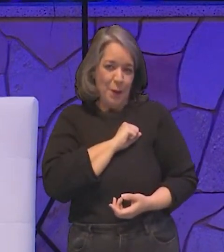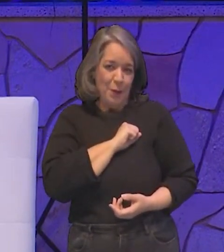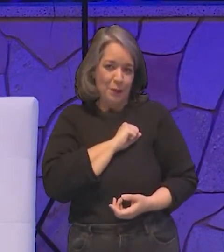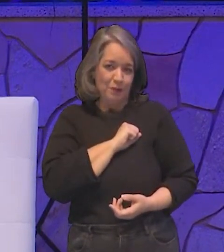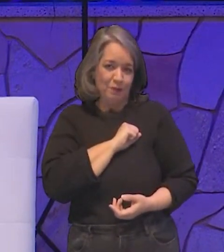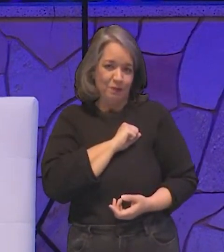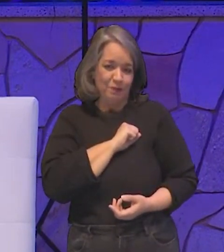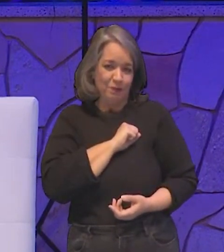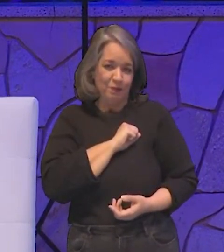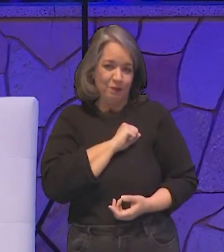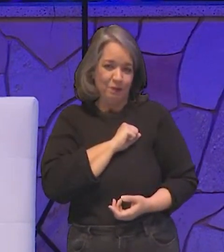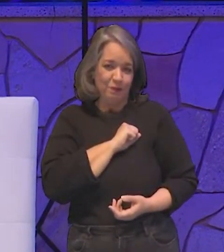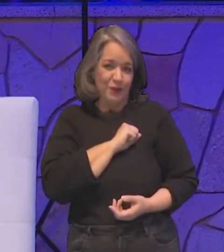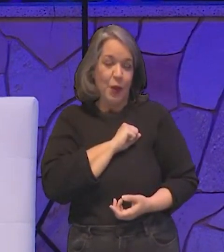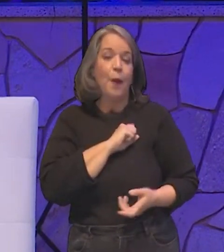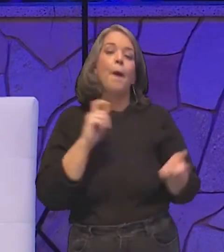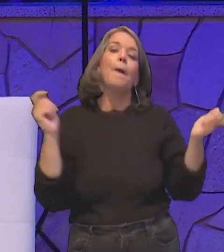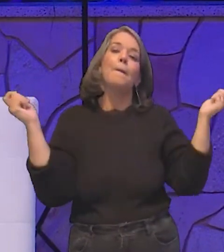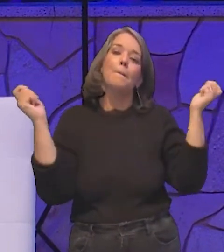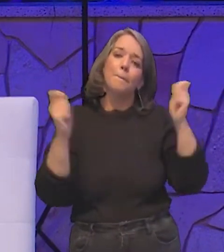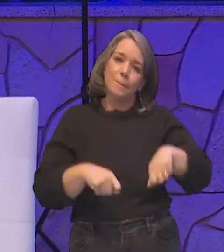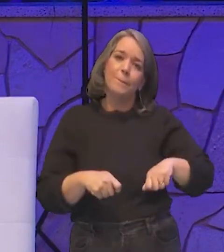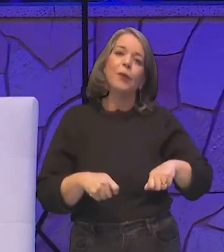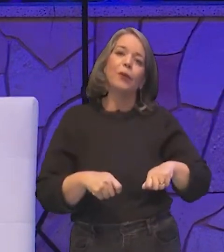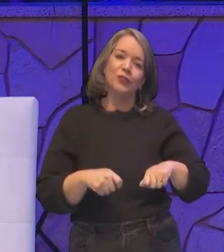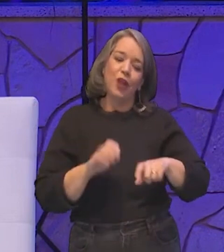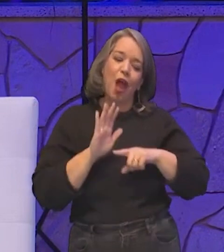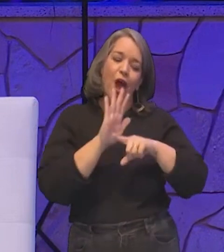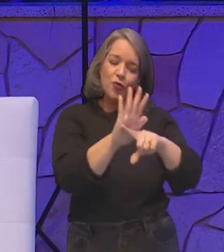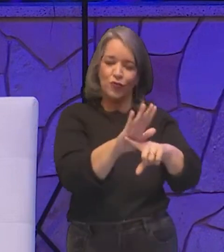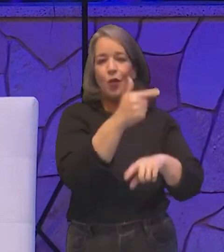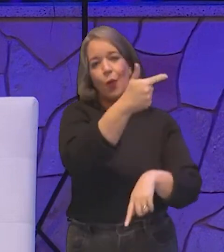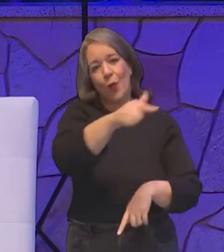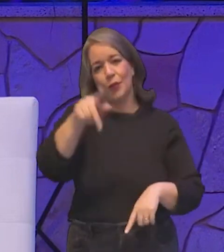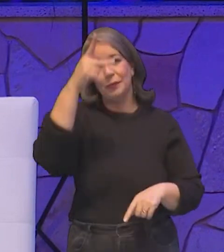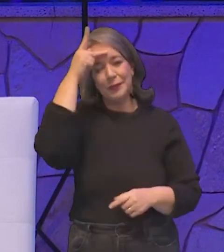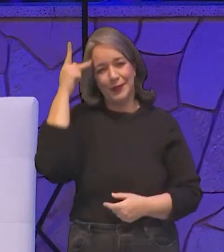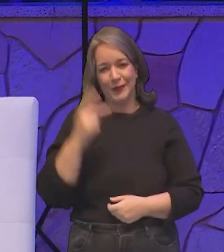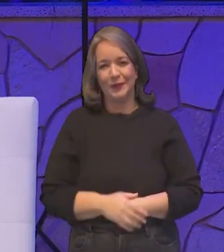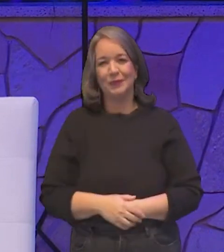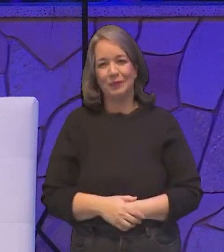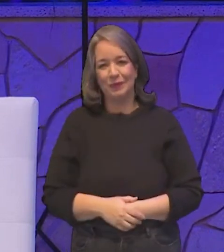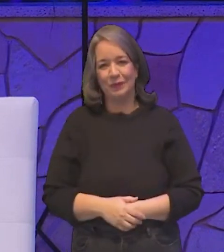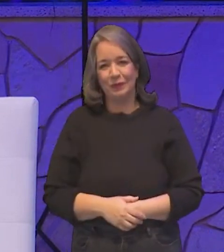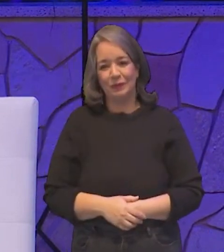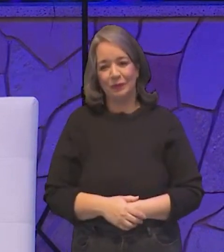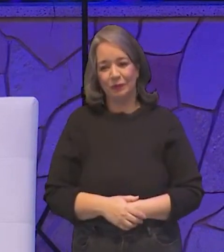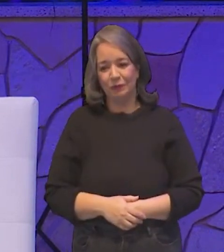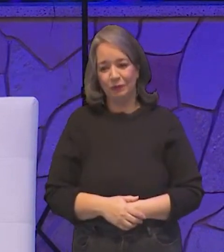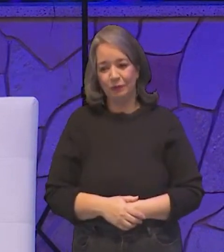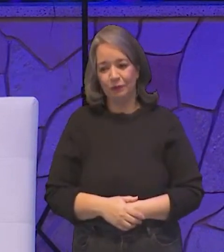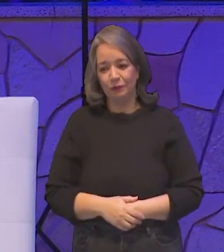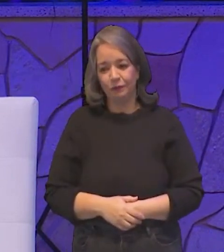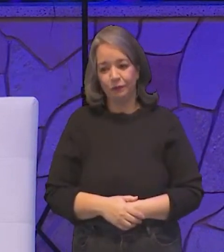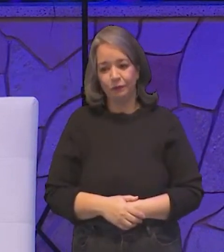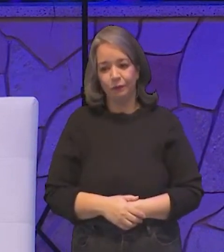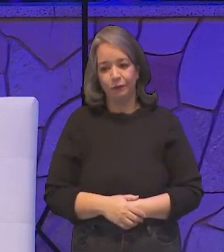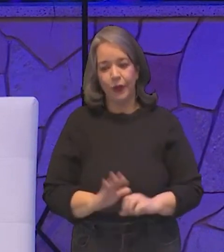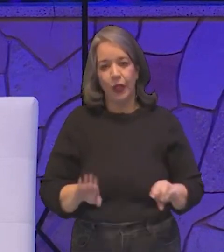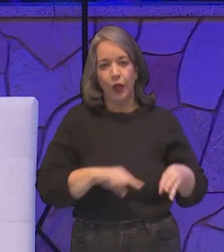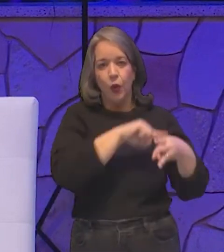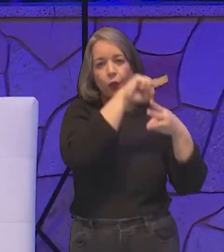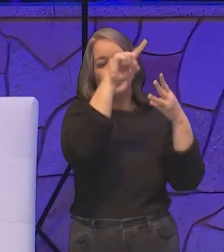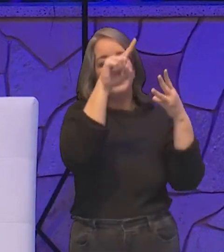especificidade, pode alcançar a vida de outra pessoa. E aqui nós passamos para o próximo